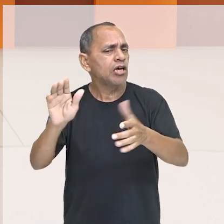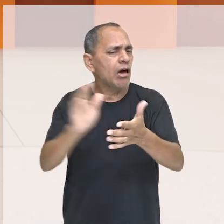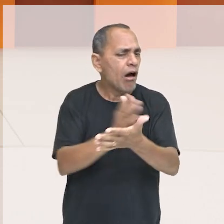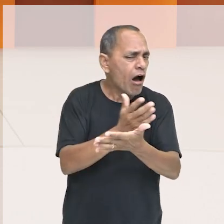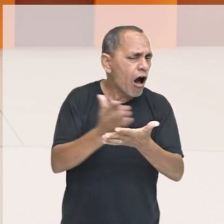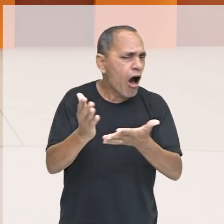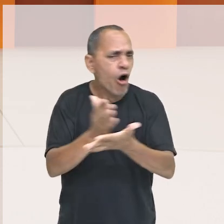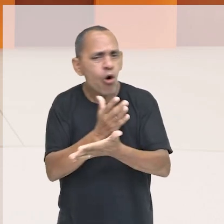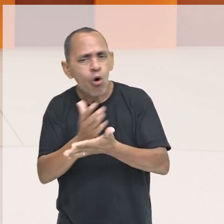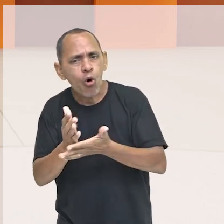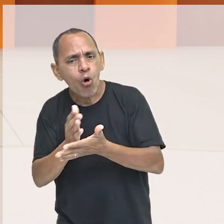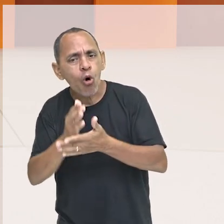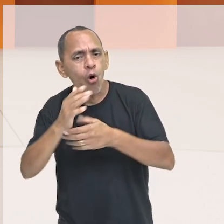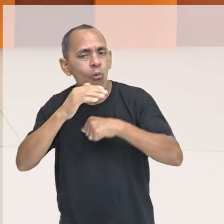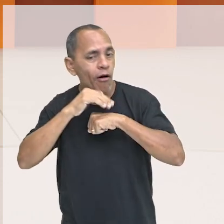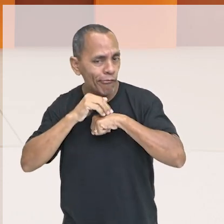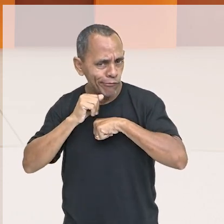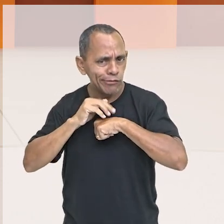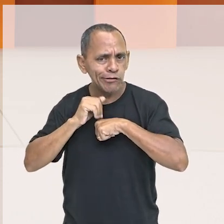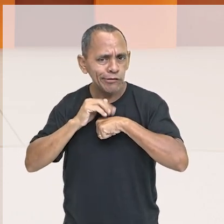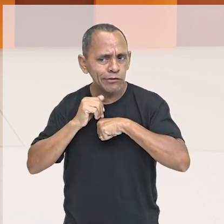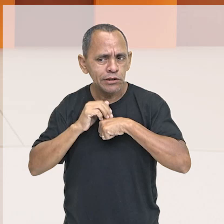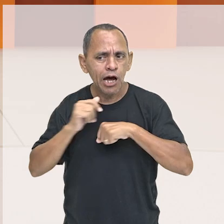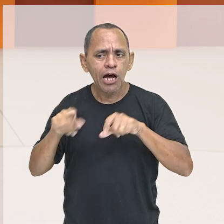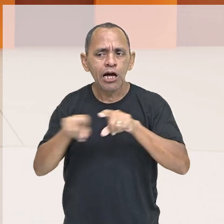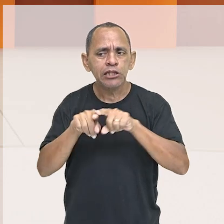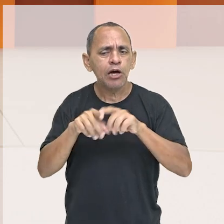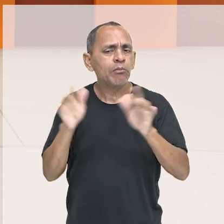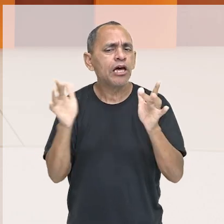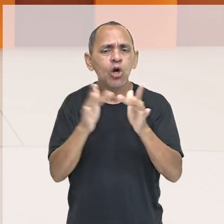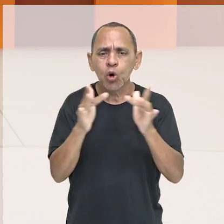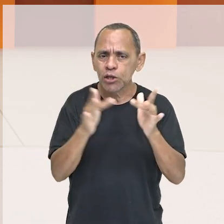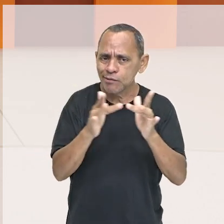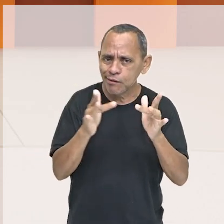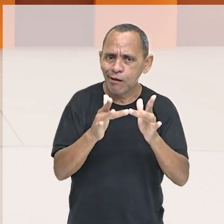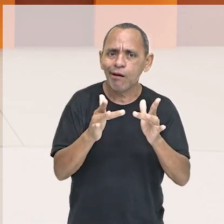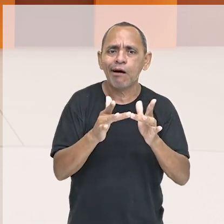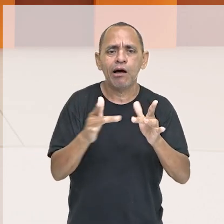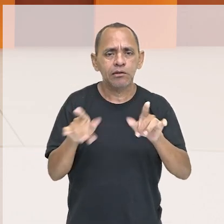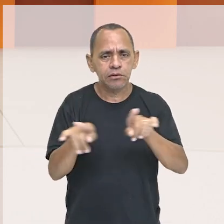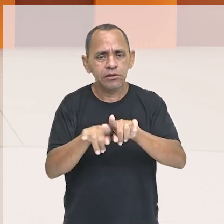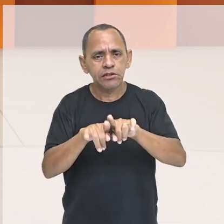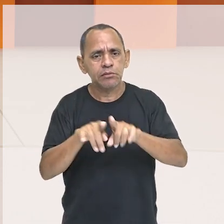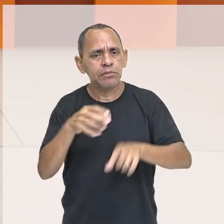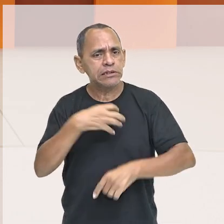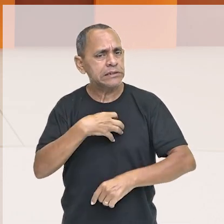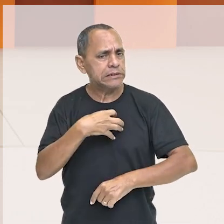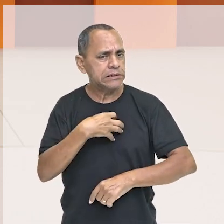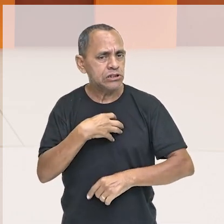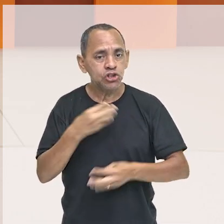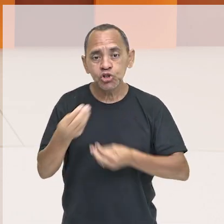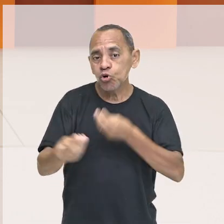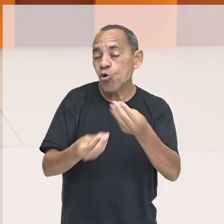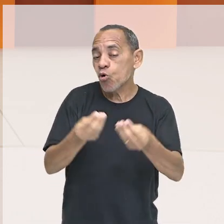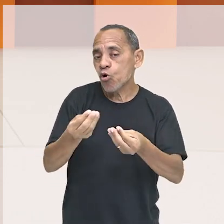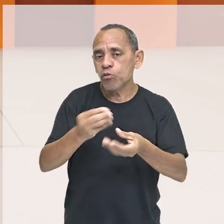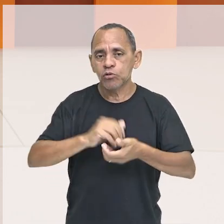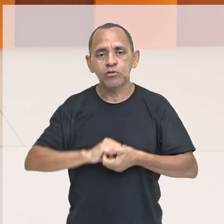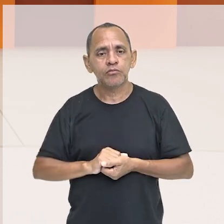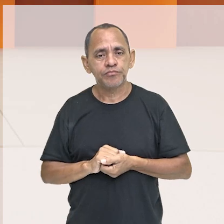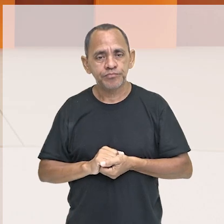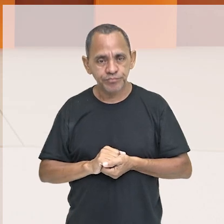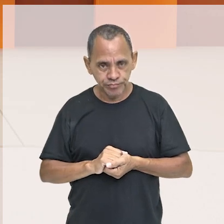grau de afetividade e constitui relações diretas e de formas de